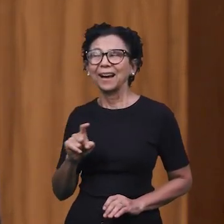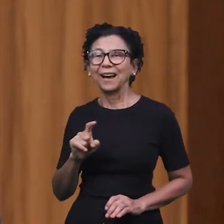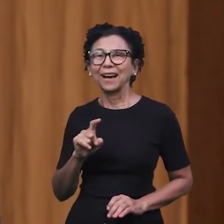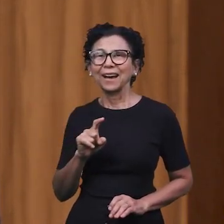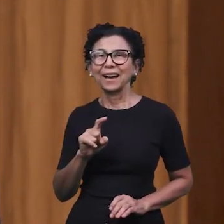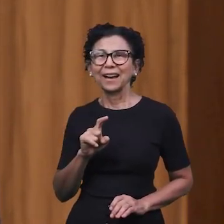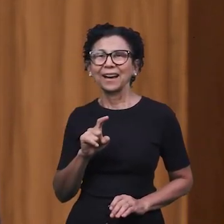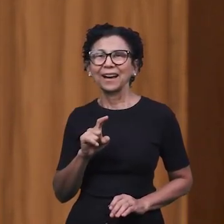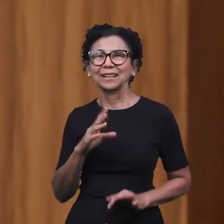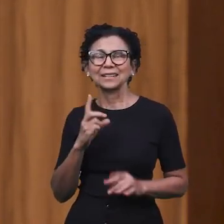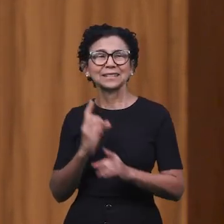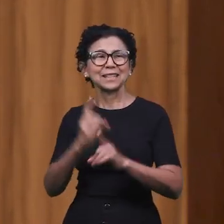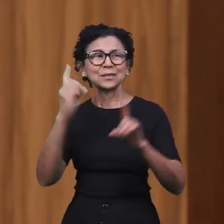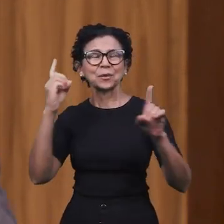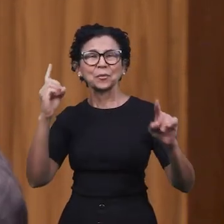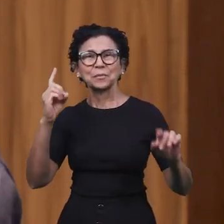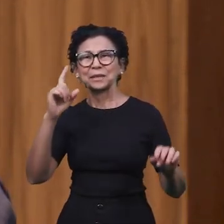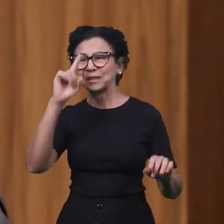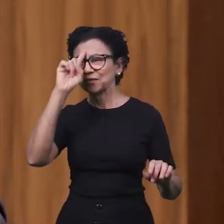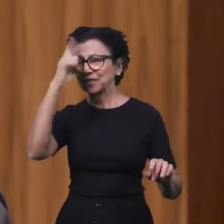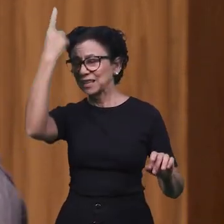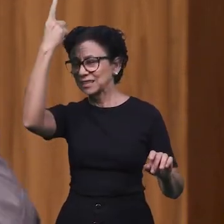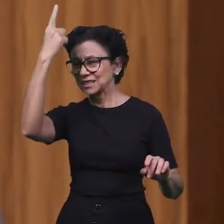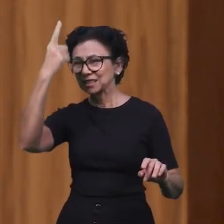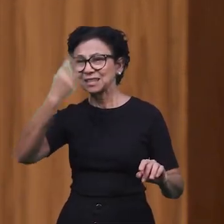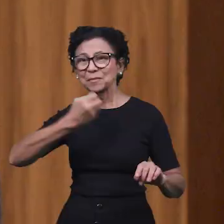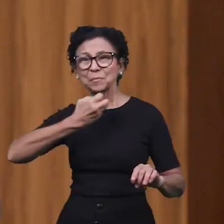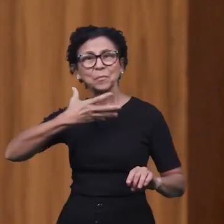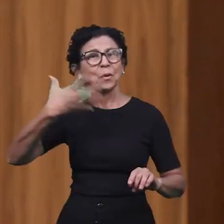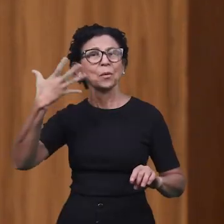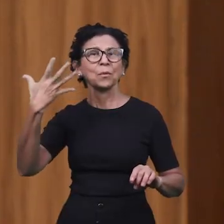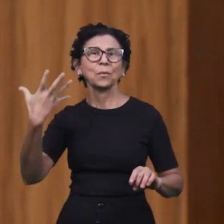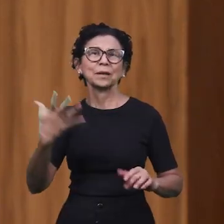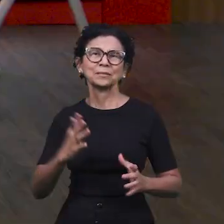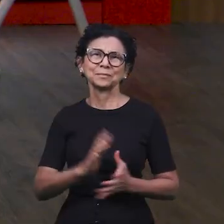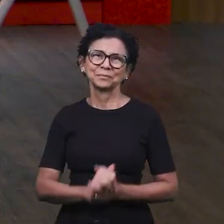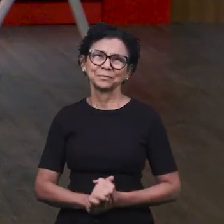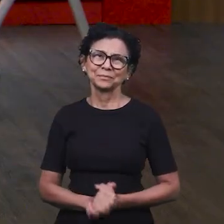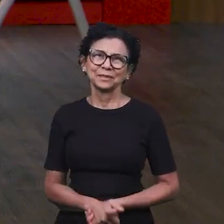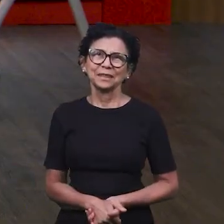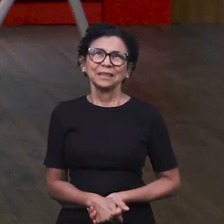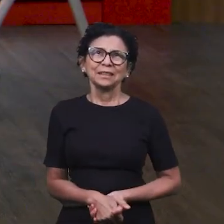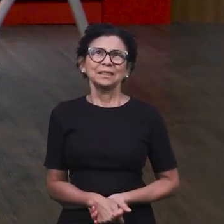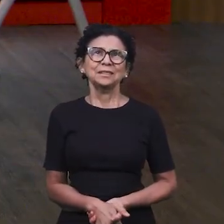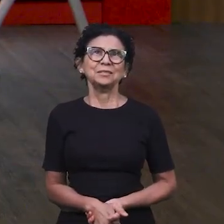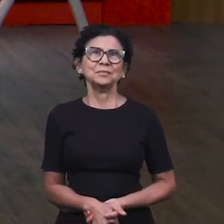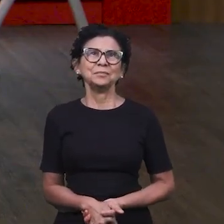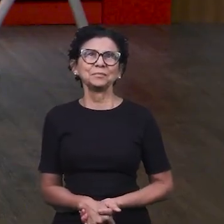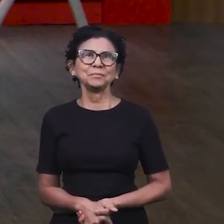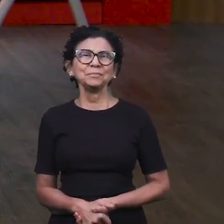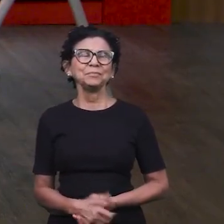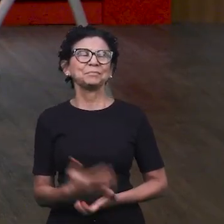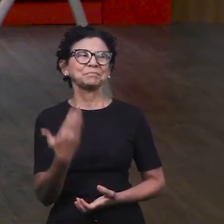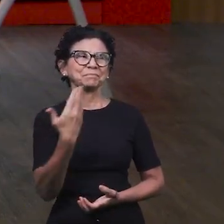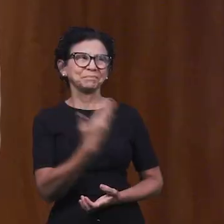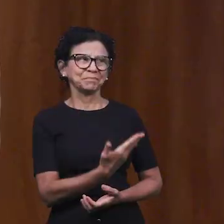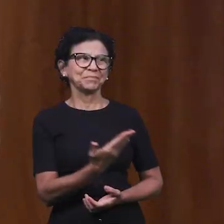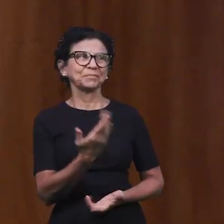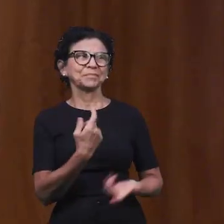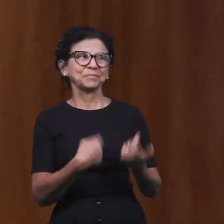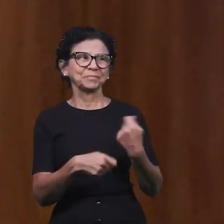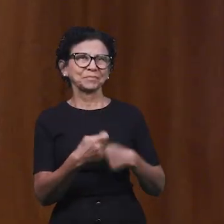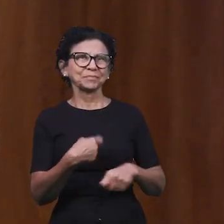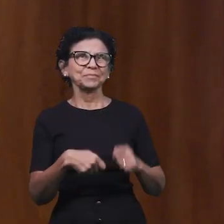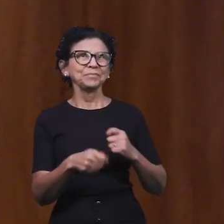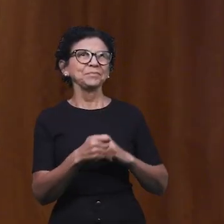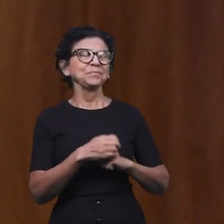mais criativo e mais aplicável a determinada situação que eu estou enfrentando. Muito bom. O Pedro é administrador e a